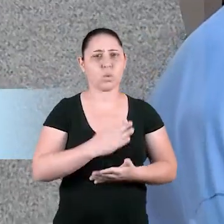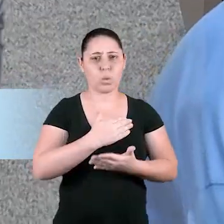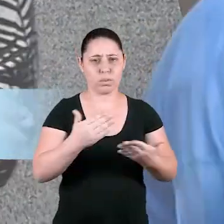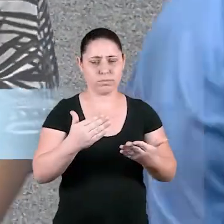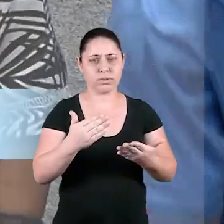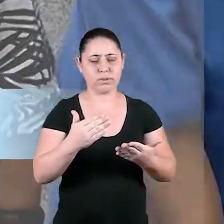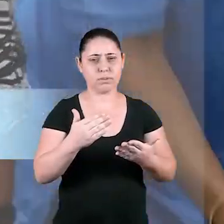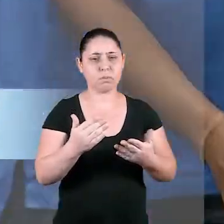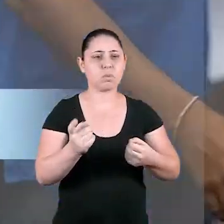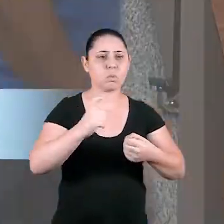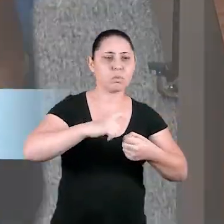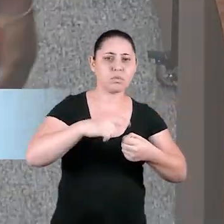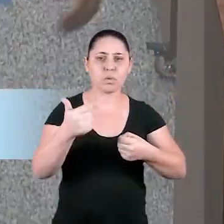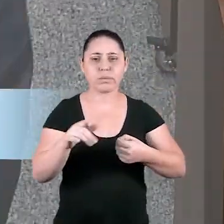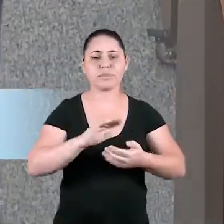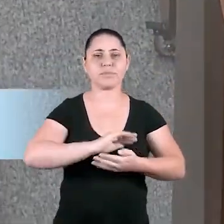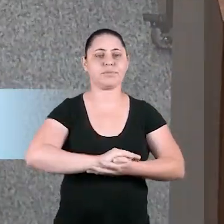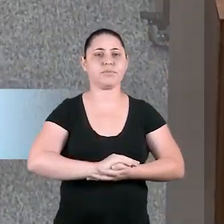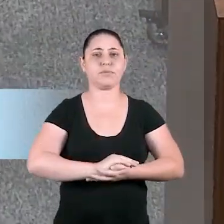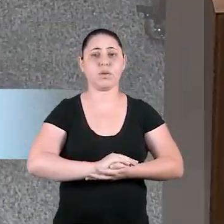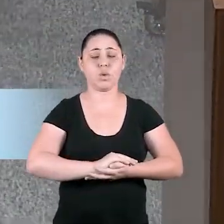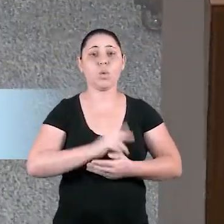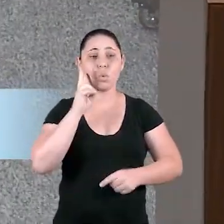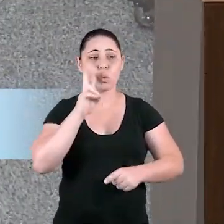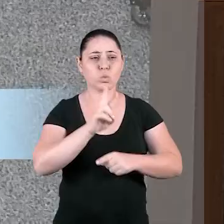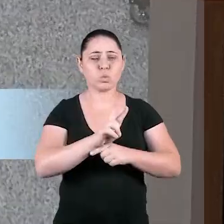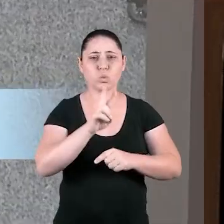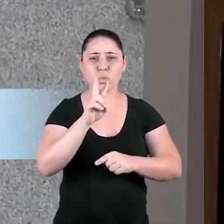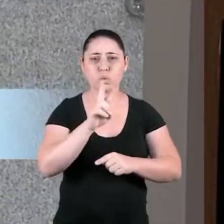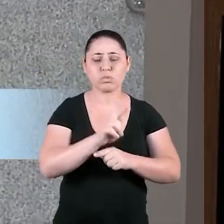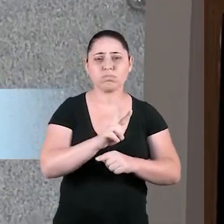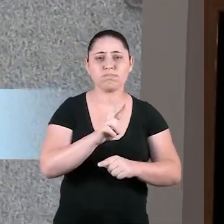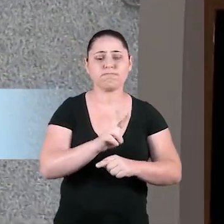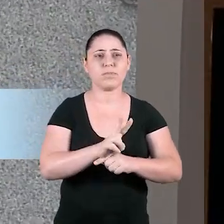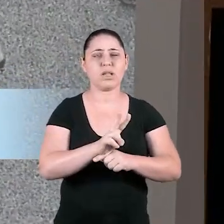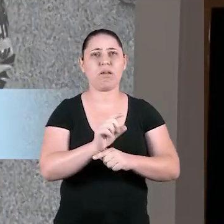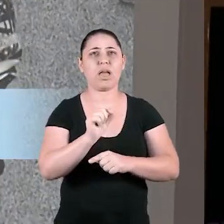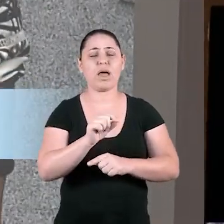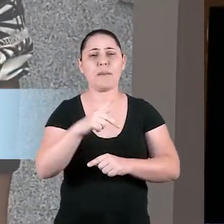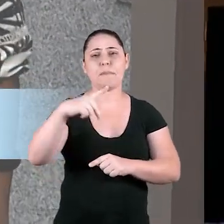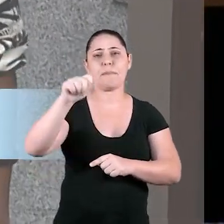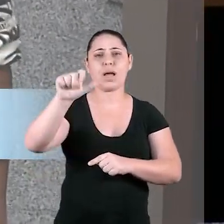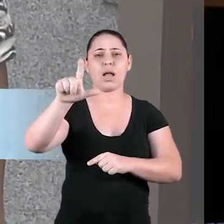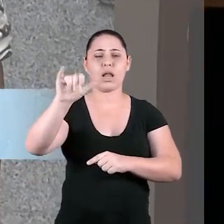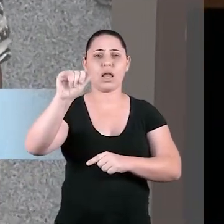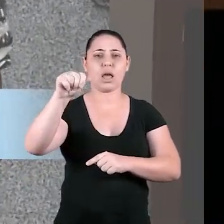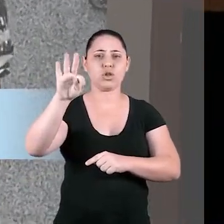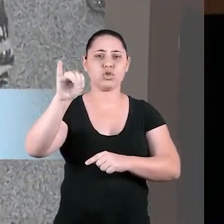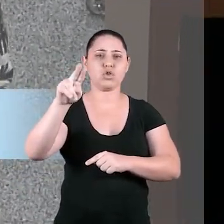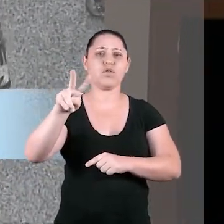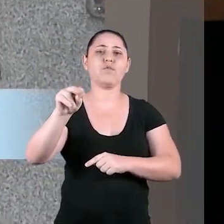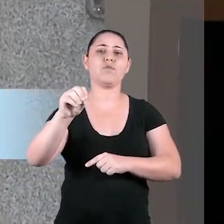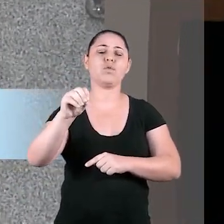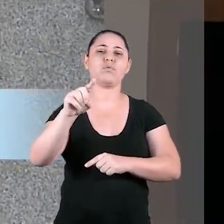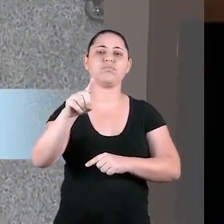Eu vou passar para cá primeiro, depois eu volto para lá. Os cuidados paliativos, esse paliativo,